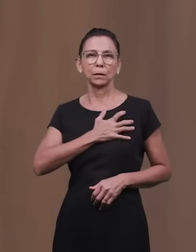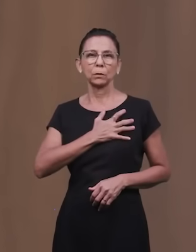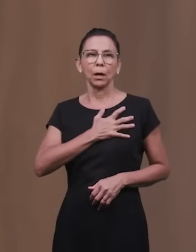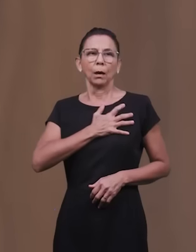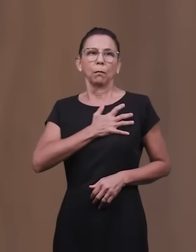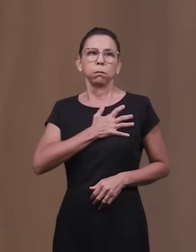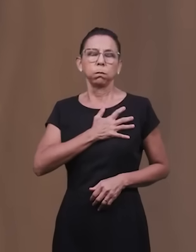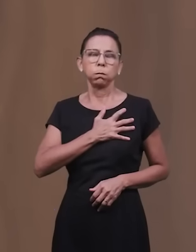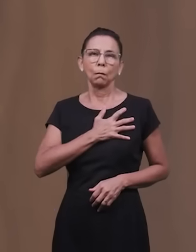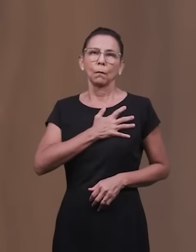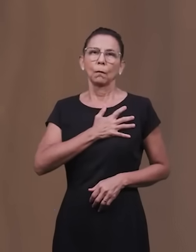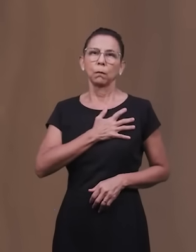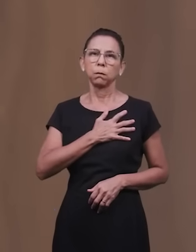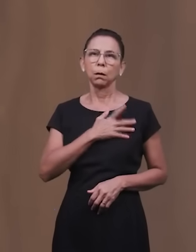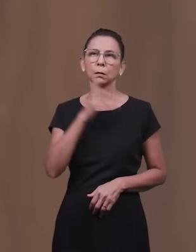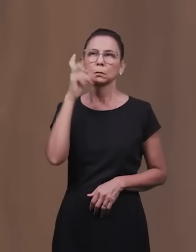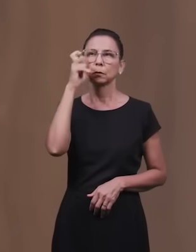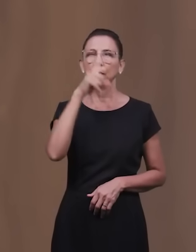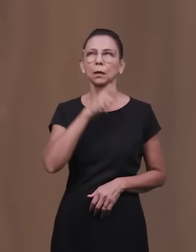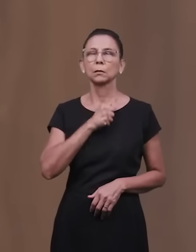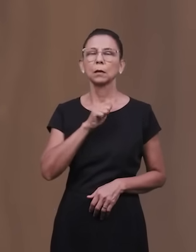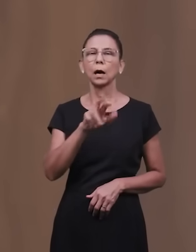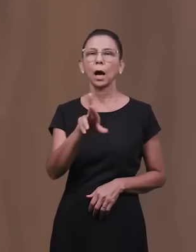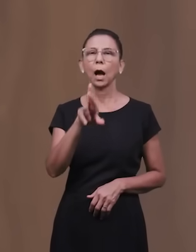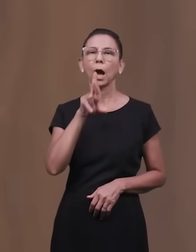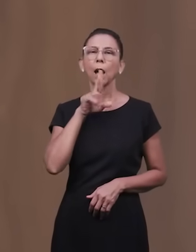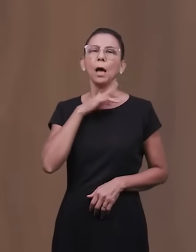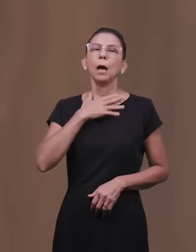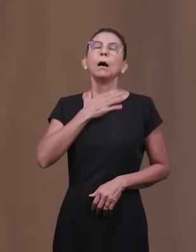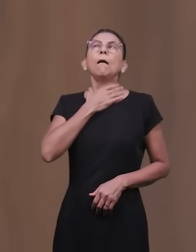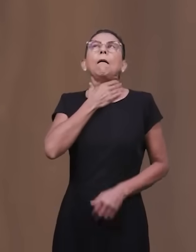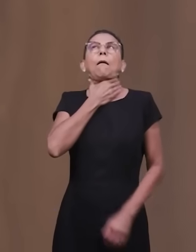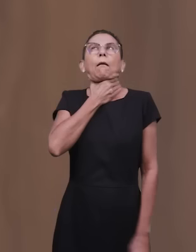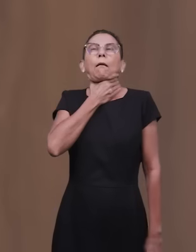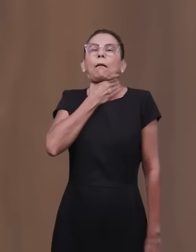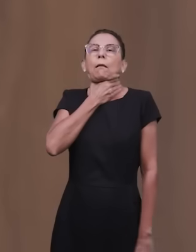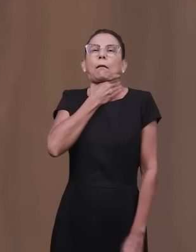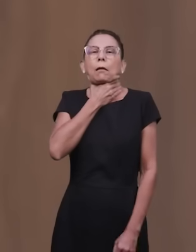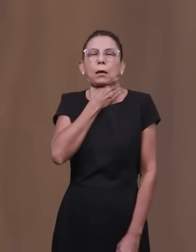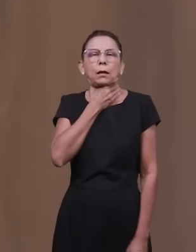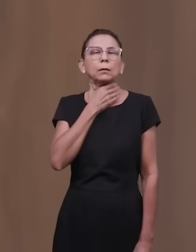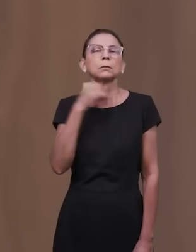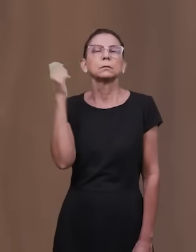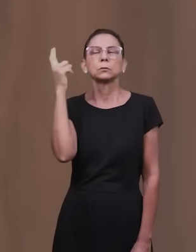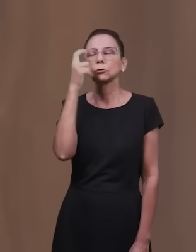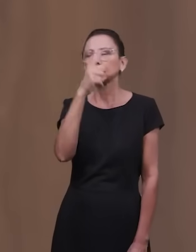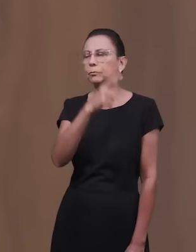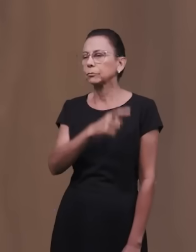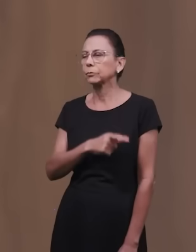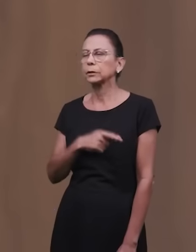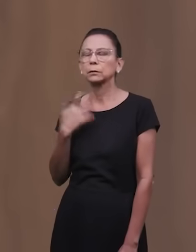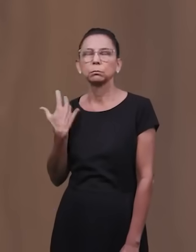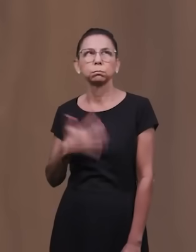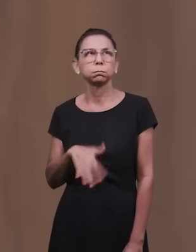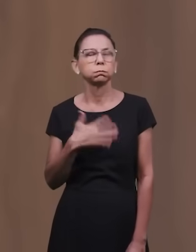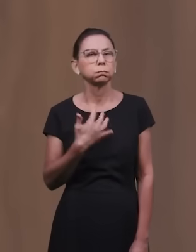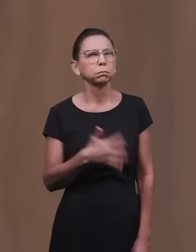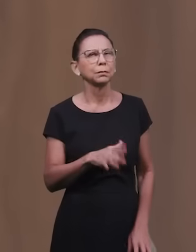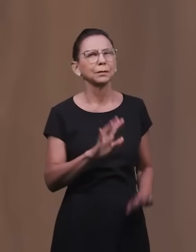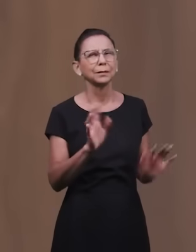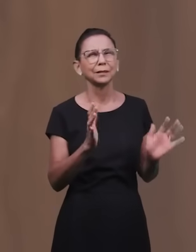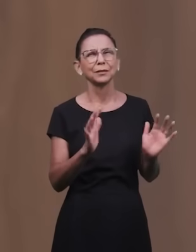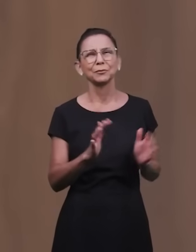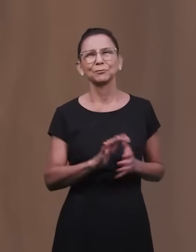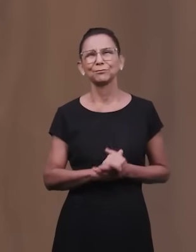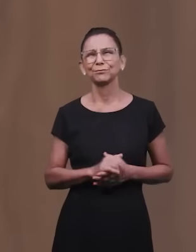assim, pressão no peito, muita dificuldade de respirar, parece que eu estou sufocando. Essas sensações despertam